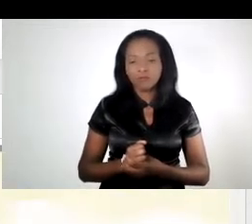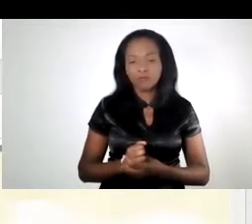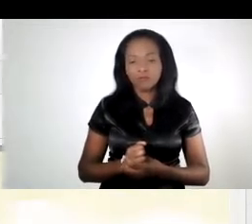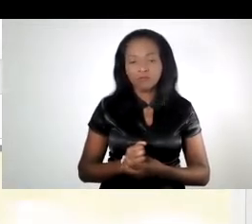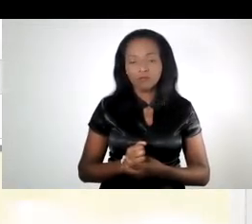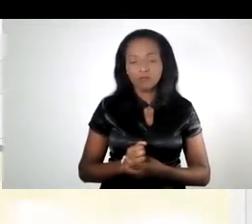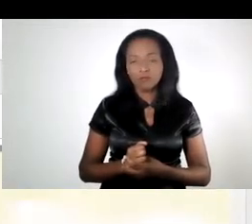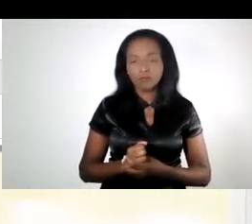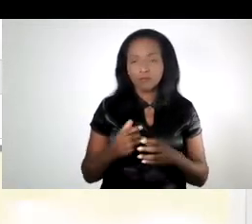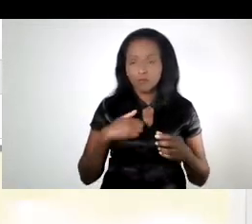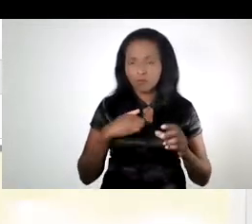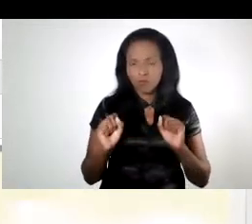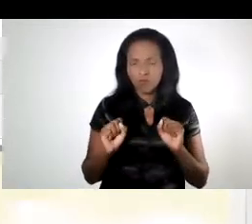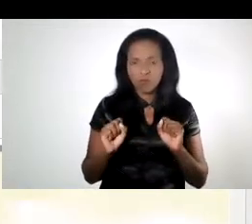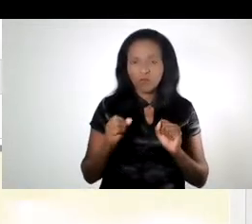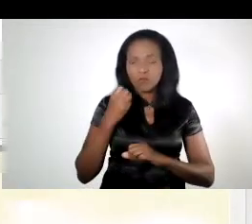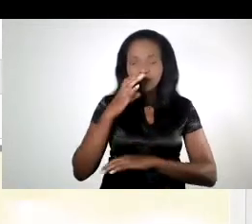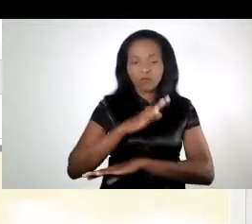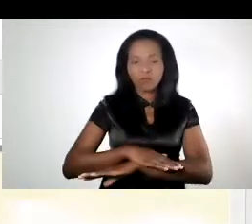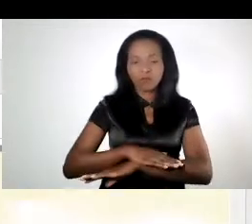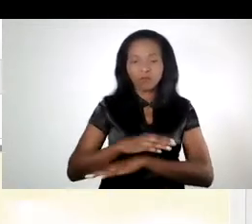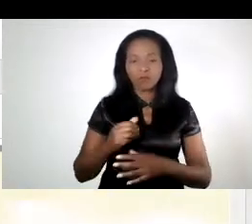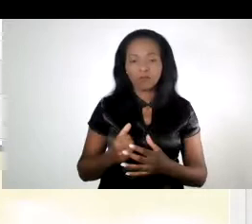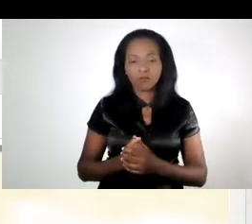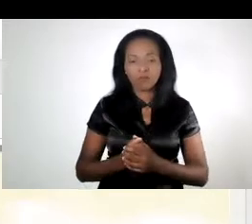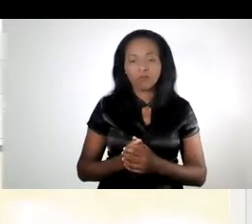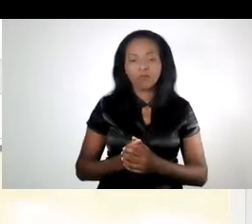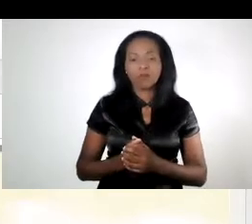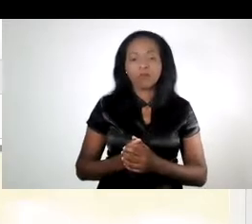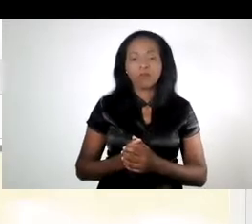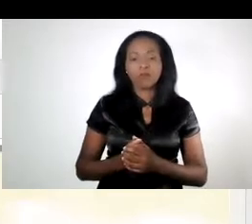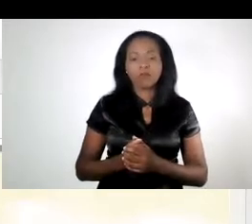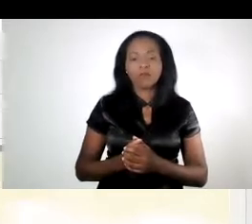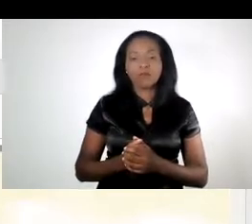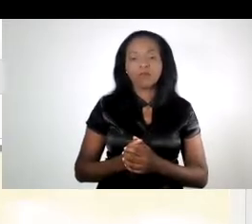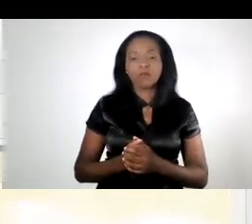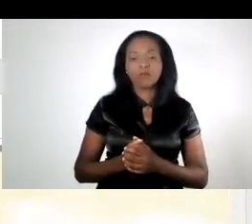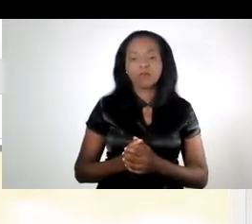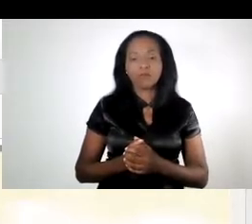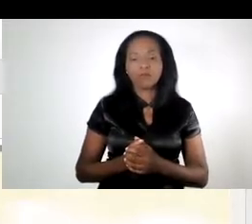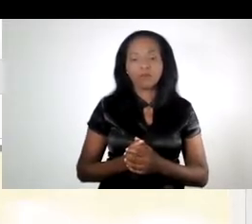Posso ler? Boa tarde. Boa tarde.